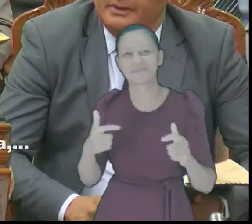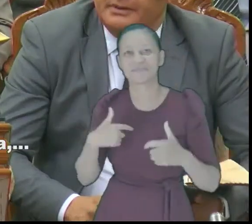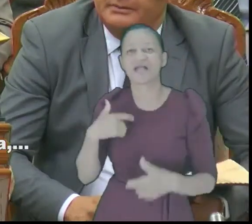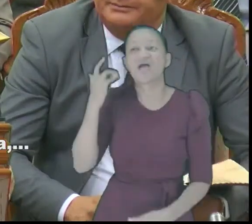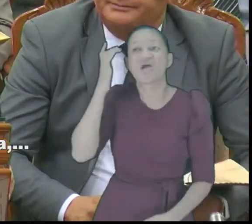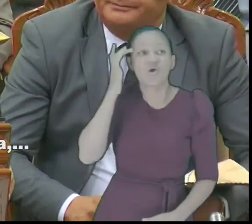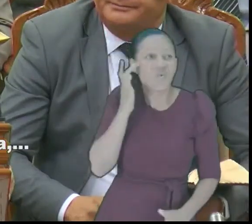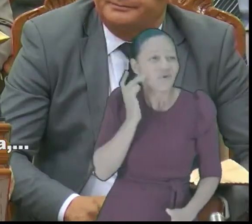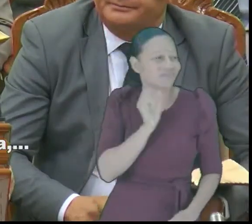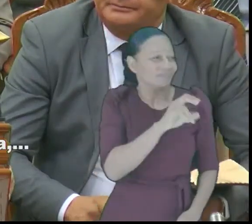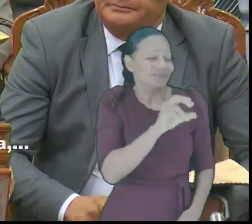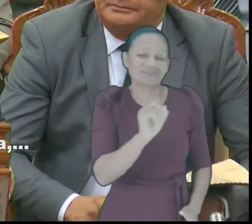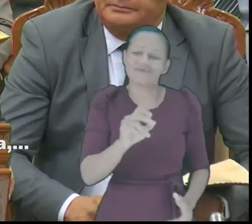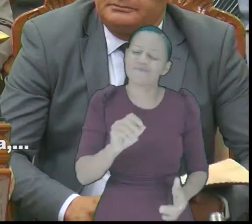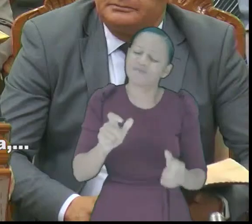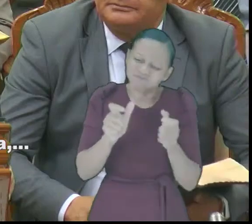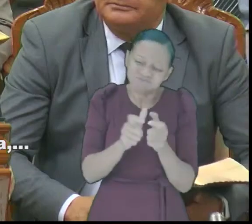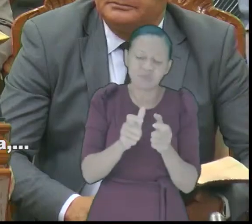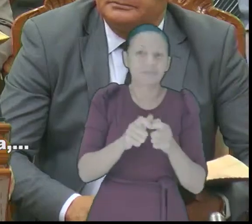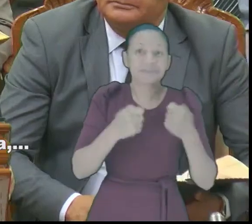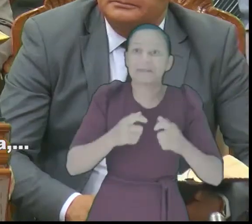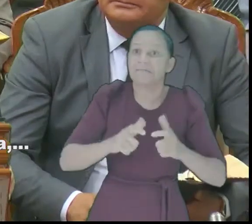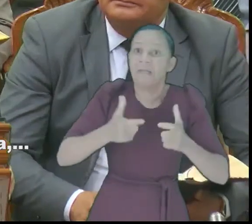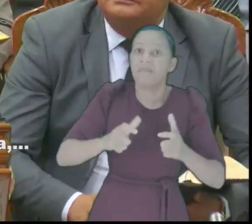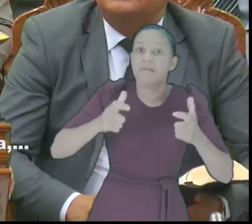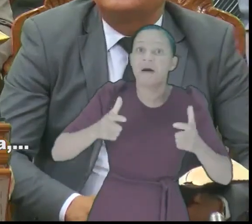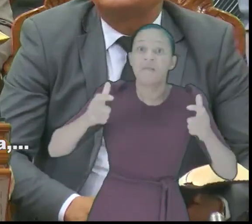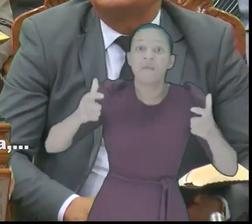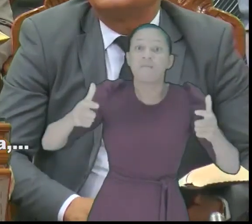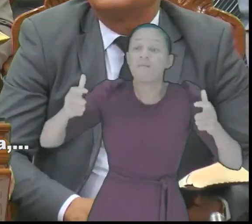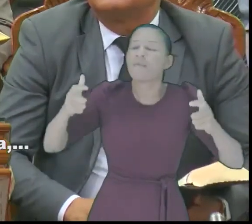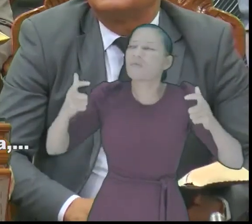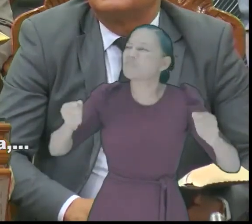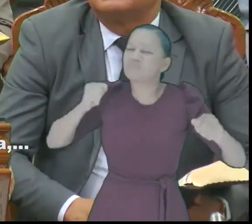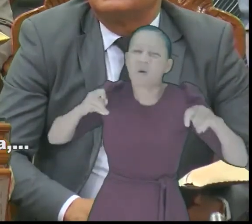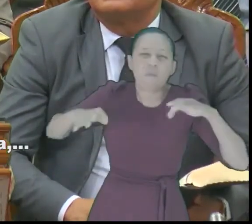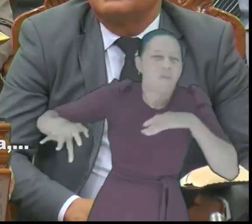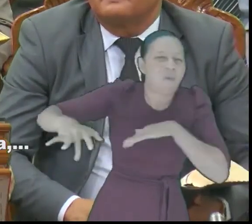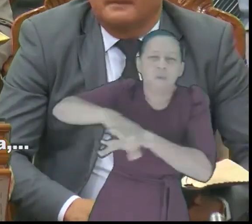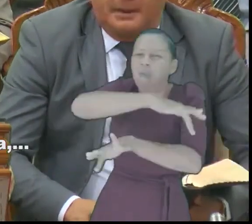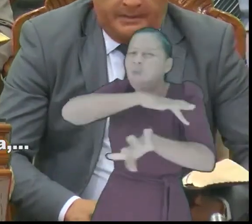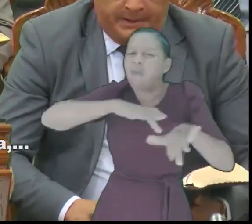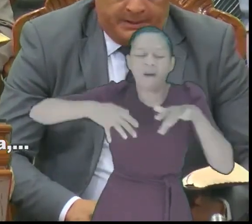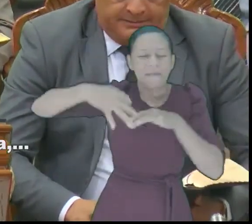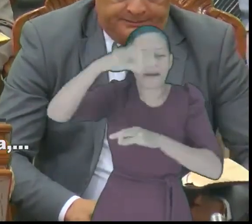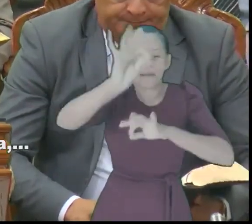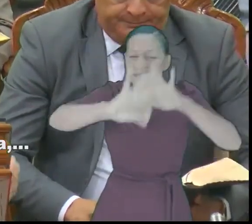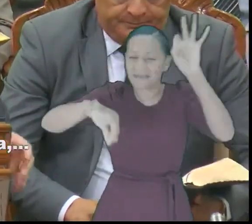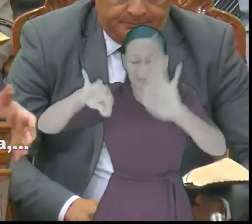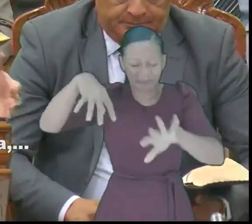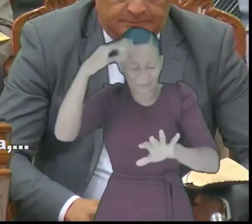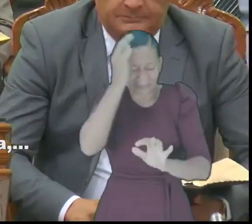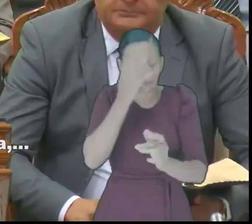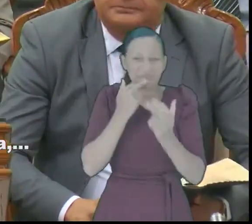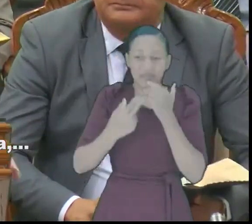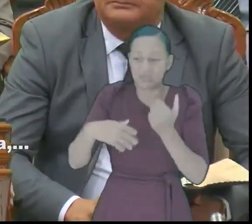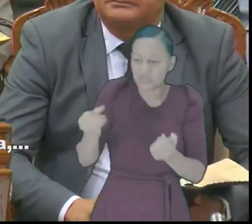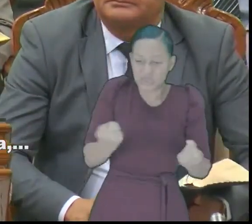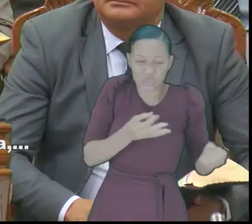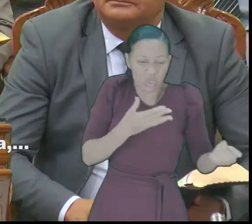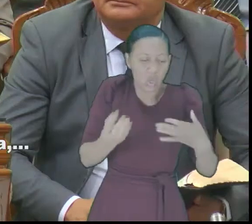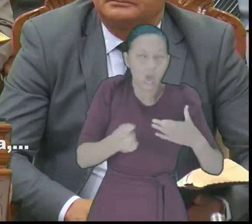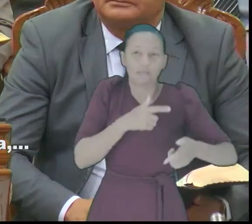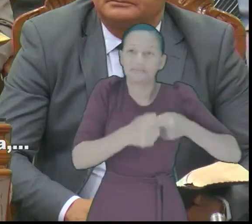achando pouco. Precisamos mais e mais do derramamento do Espírito Santo. Essa geração nova que